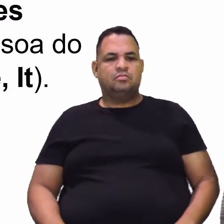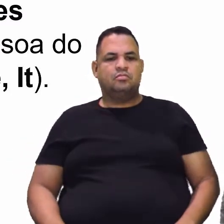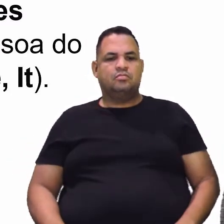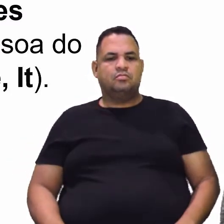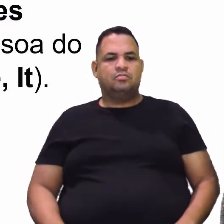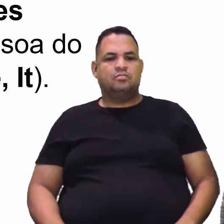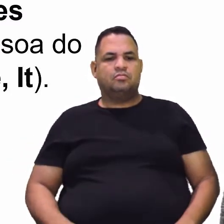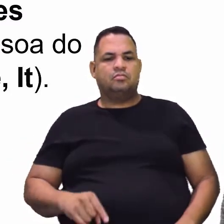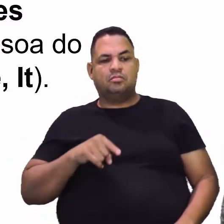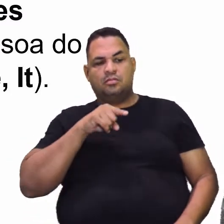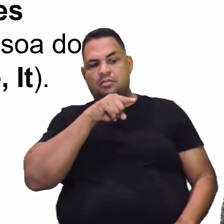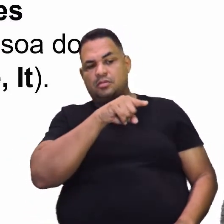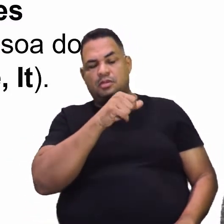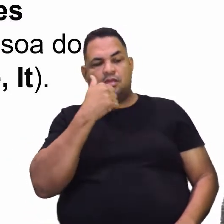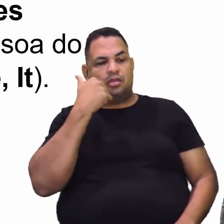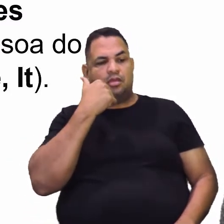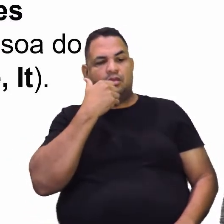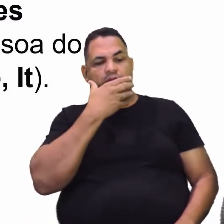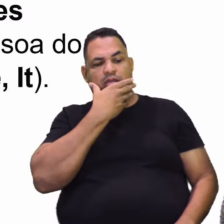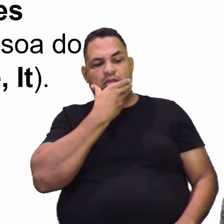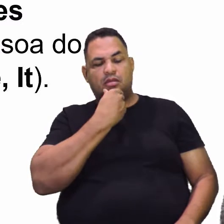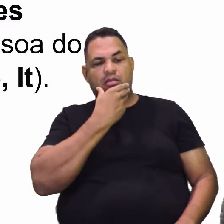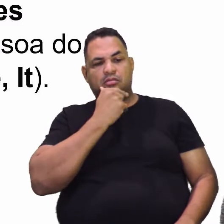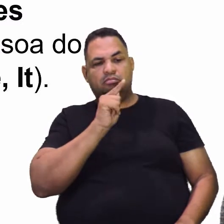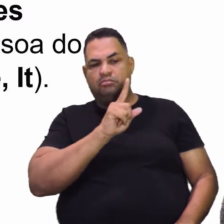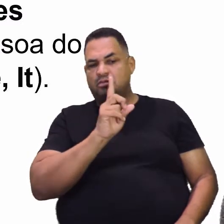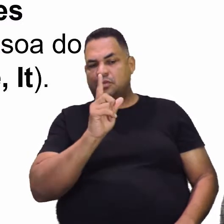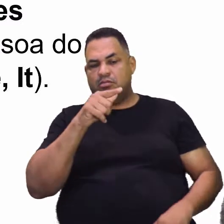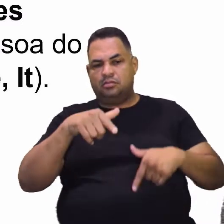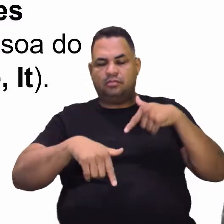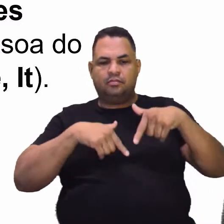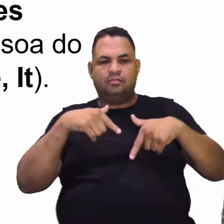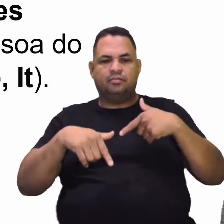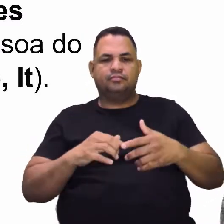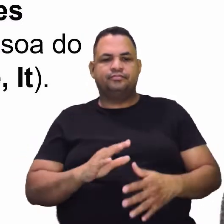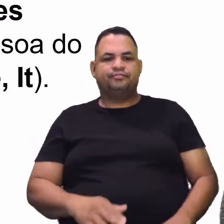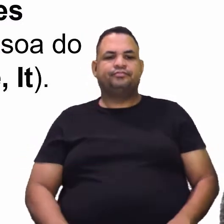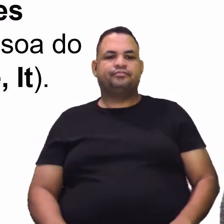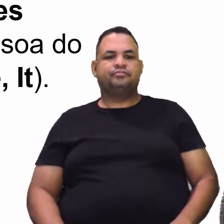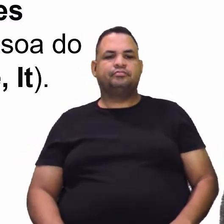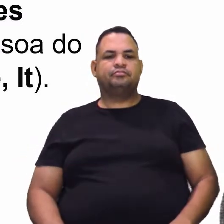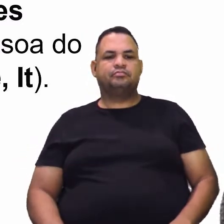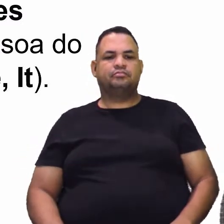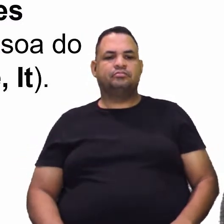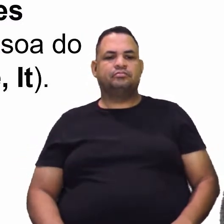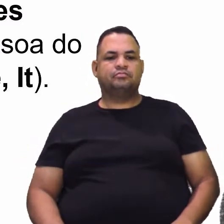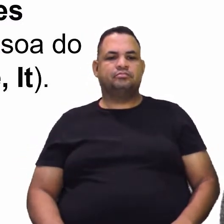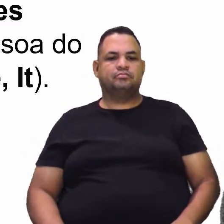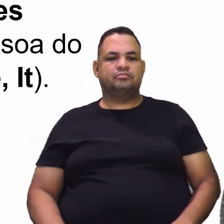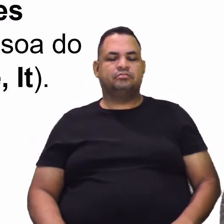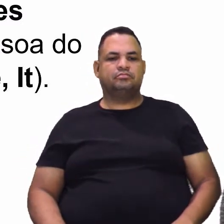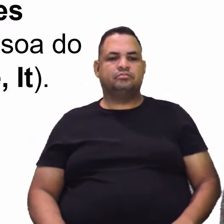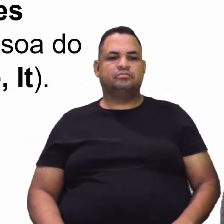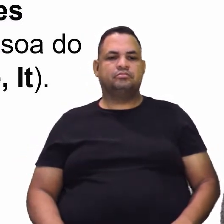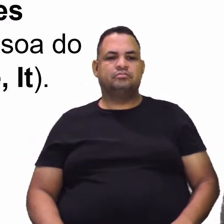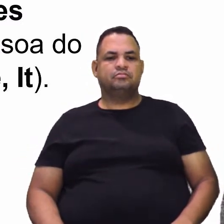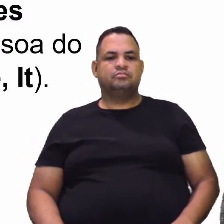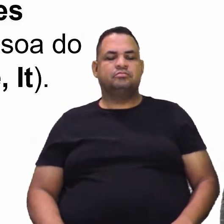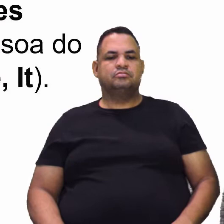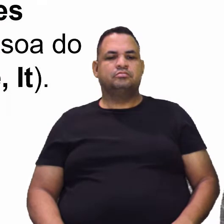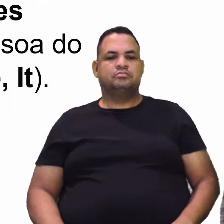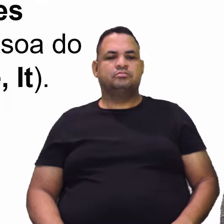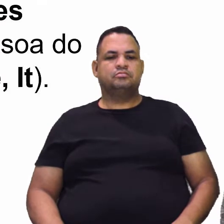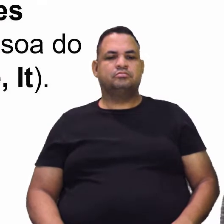work, ele não trabalha. Aí se eu quiser colocar uma frequência, eu posso colocar She does not